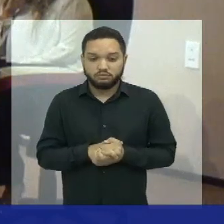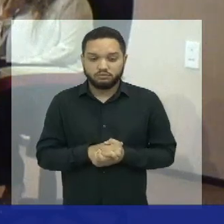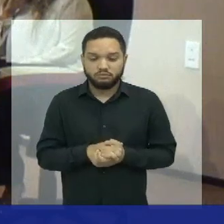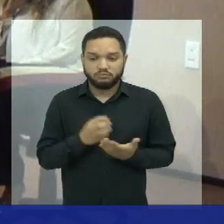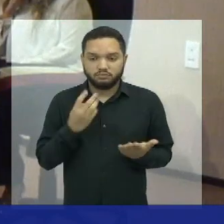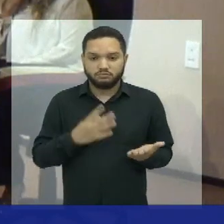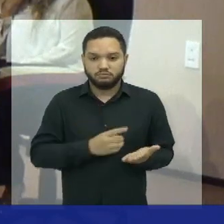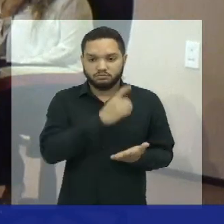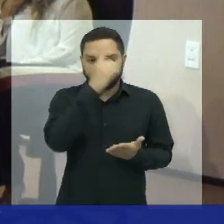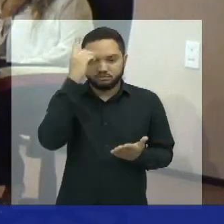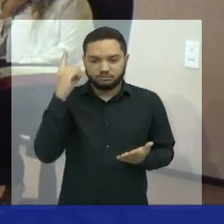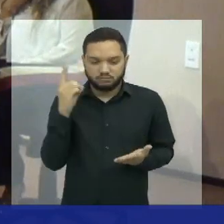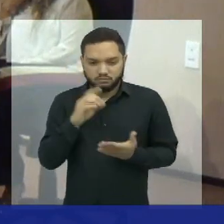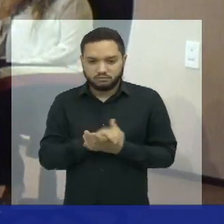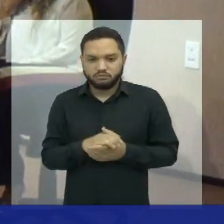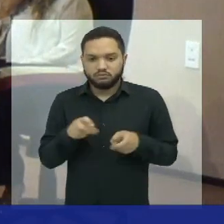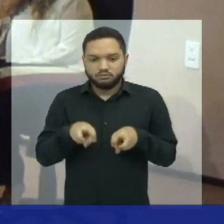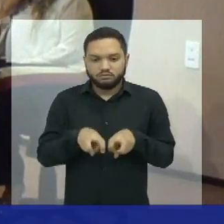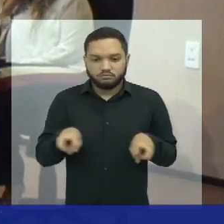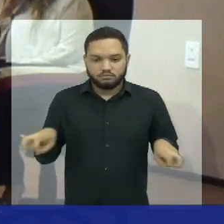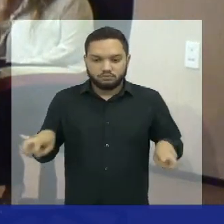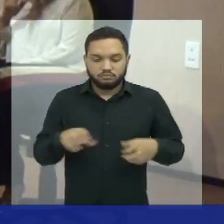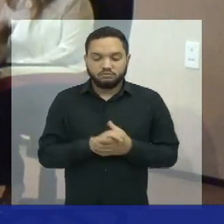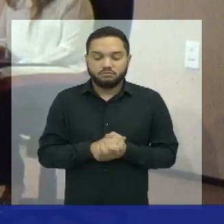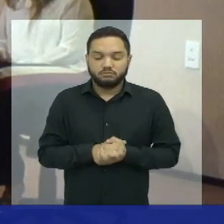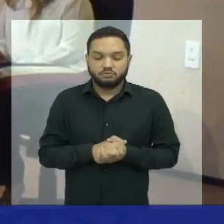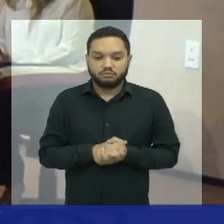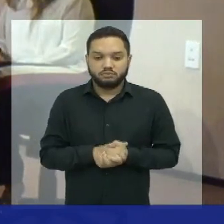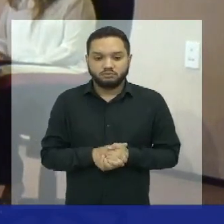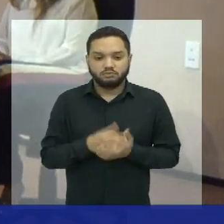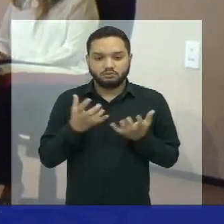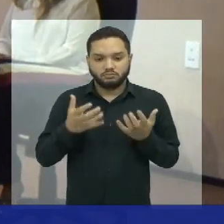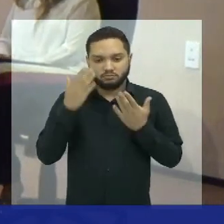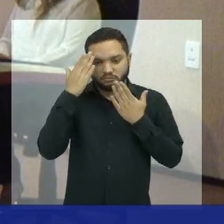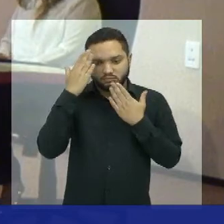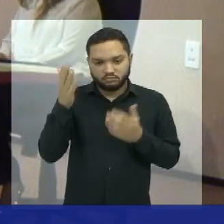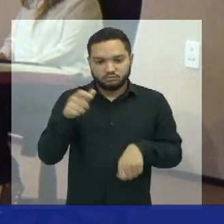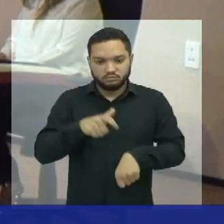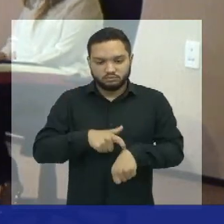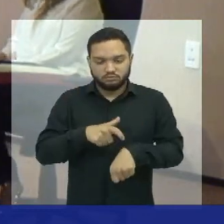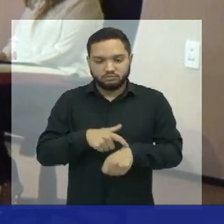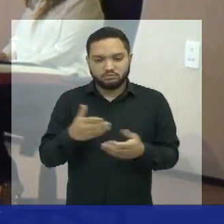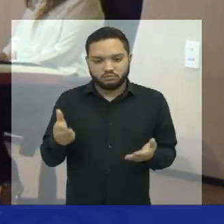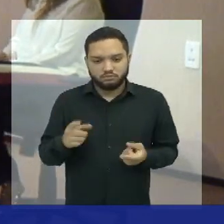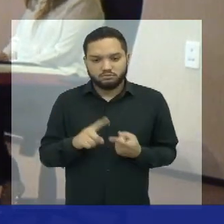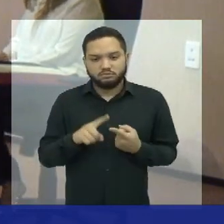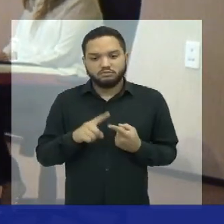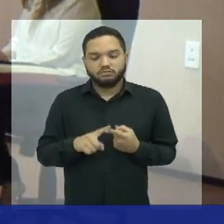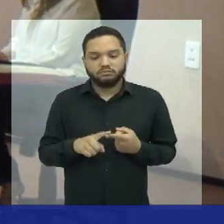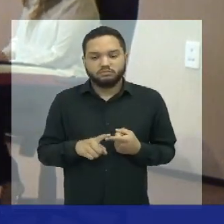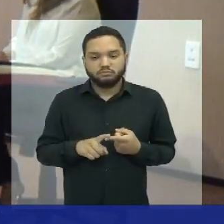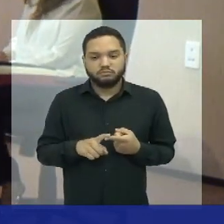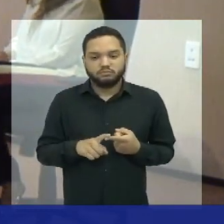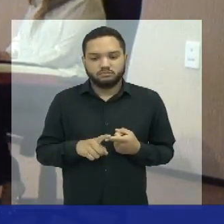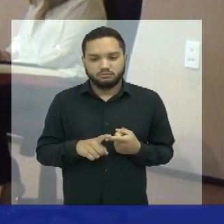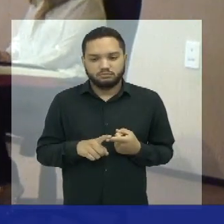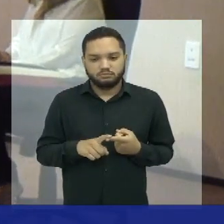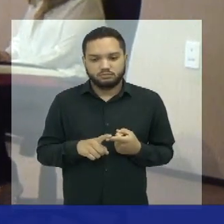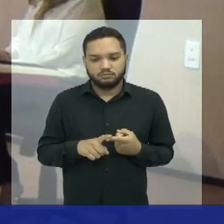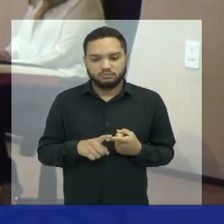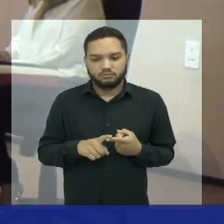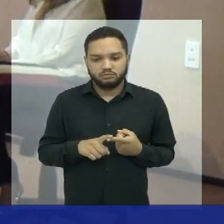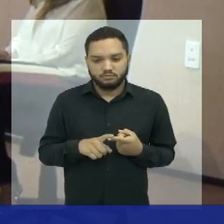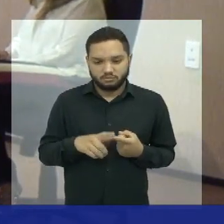dia. Muito obrigado. Bom dia, mesa. Agradecer esse momento e principalmente saber assim que nós estamos no meio